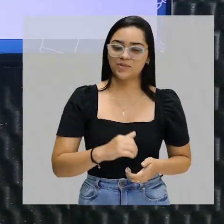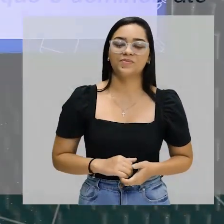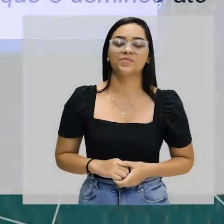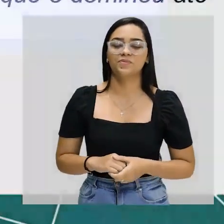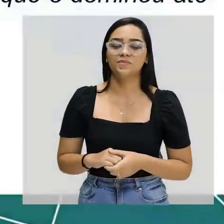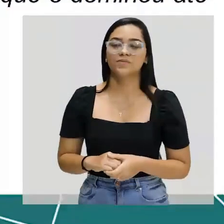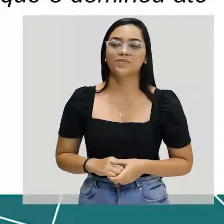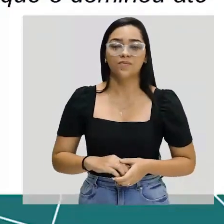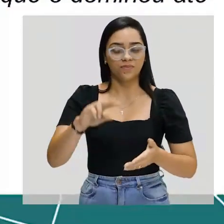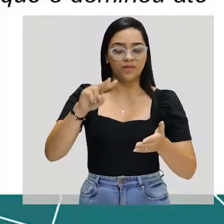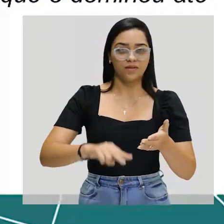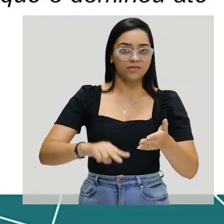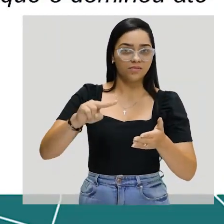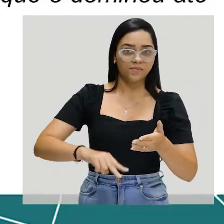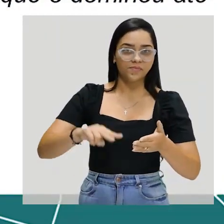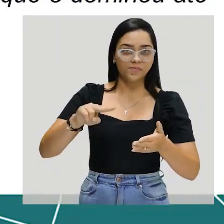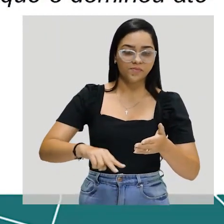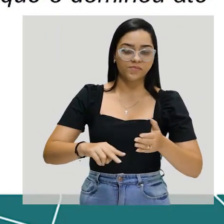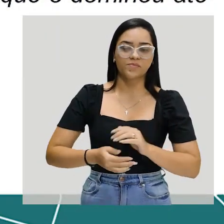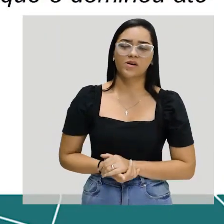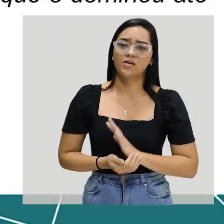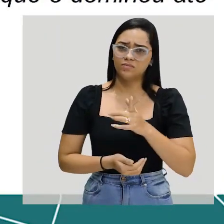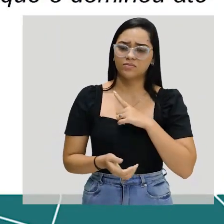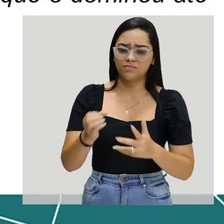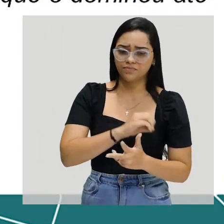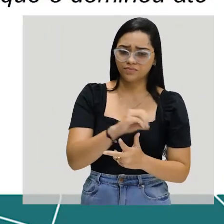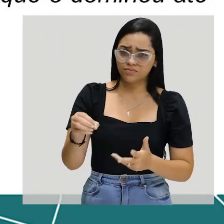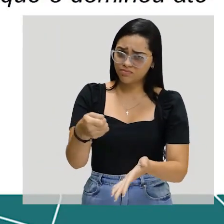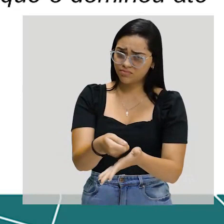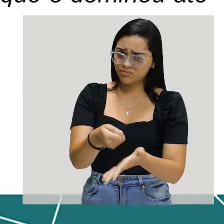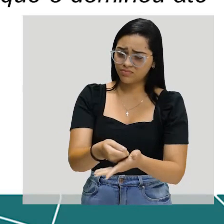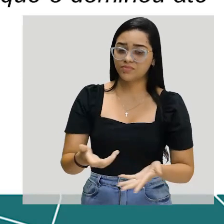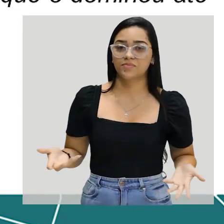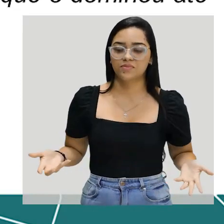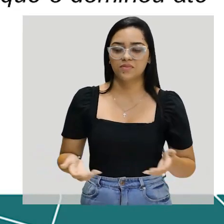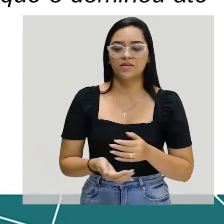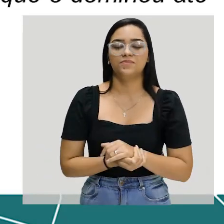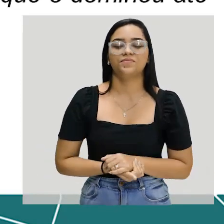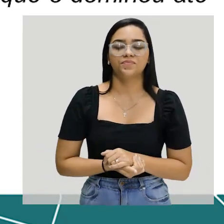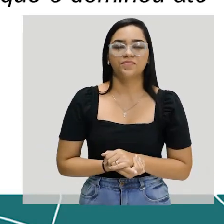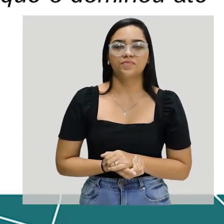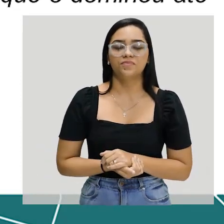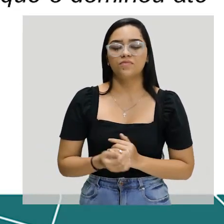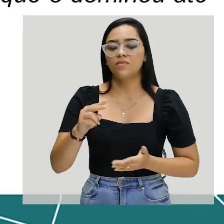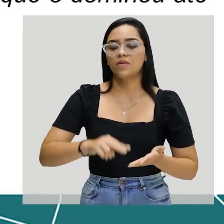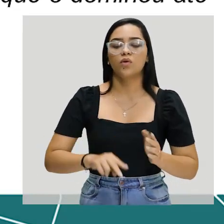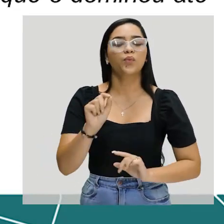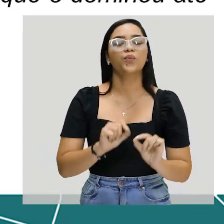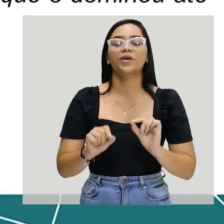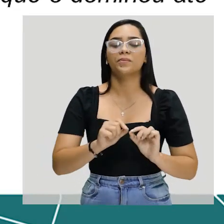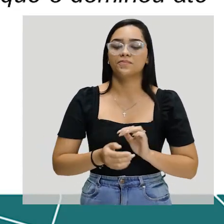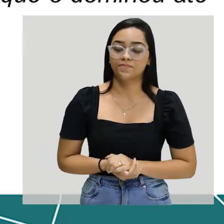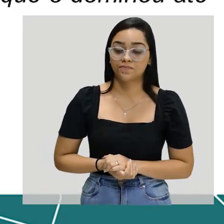Olha aí questão do Enem tô te falando que essa temática ela sempre cobrada mas nem a borda ela tá certo diz o seguinte essa questão